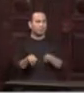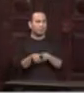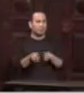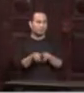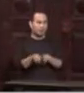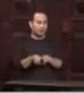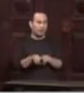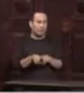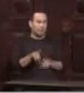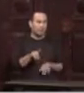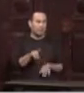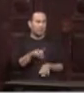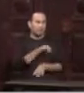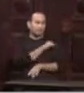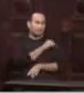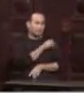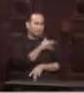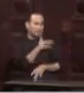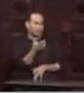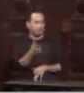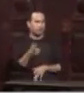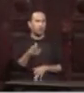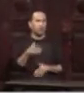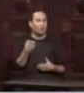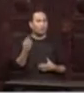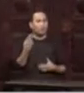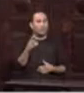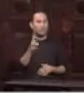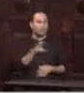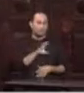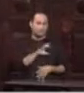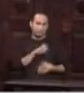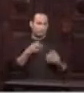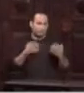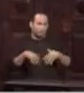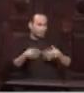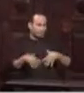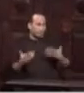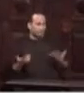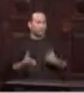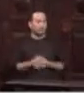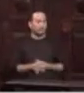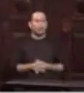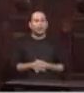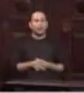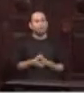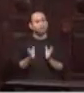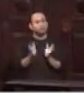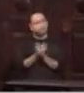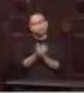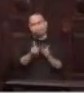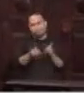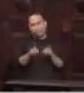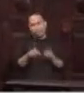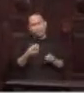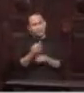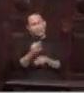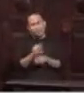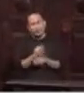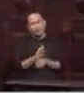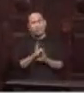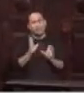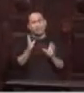ou Caxias-Petrópolis. A nossa população não aguenta mais. Eu sei que a crise, que a falta